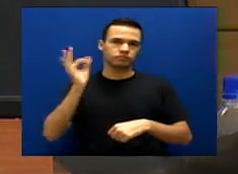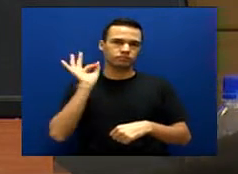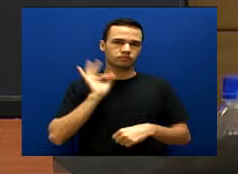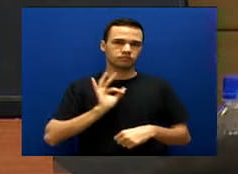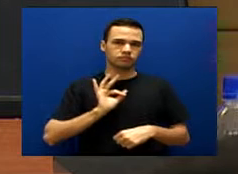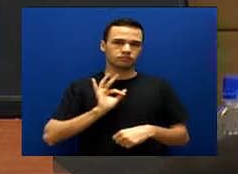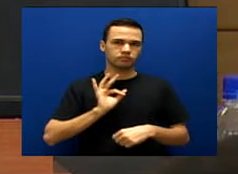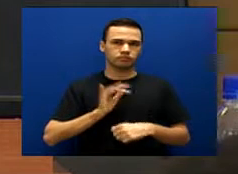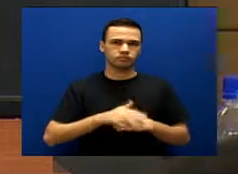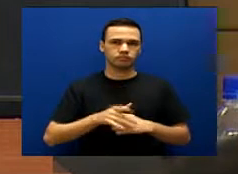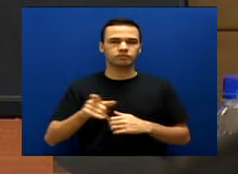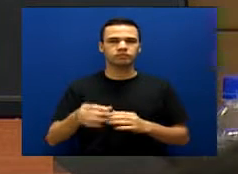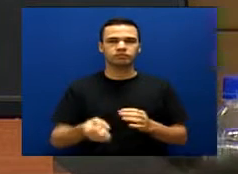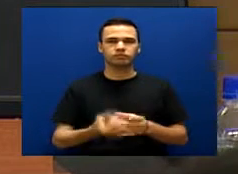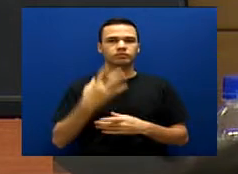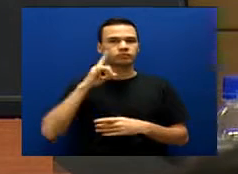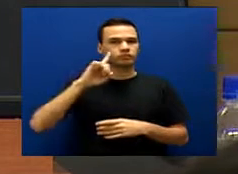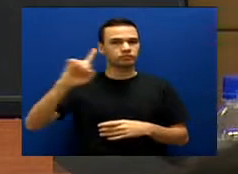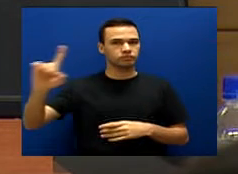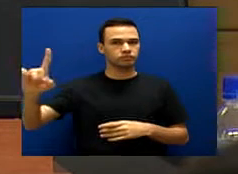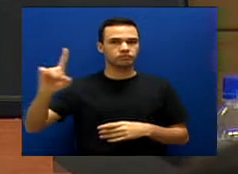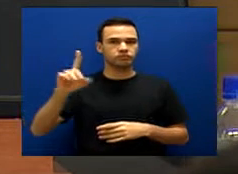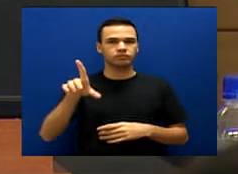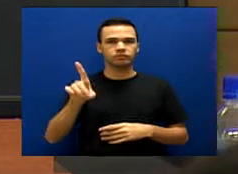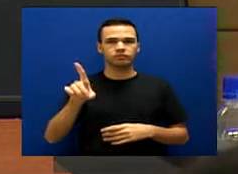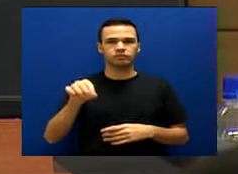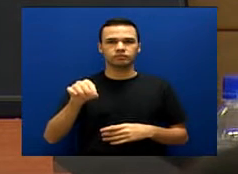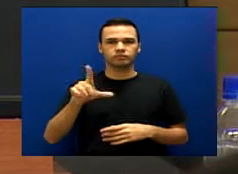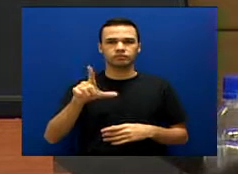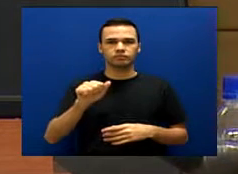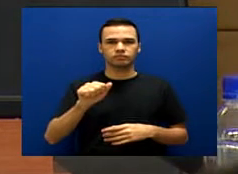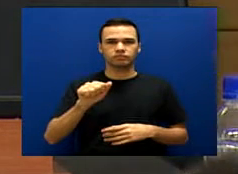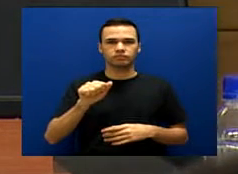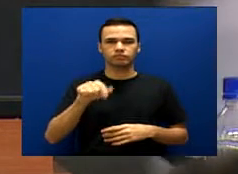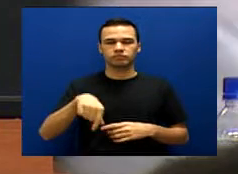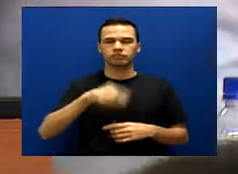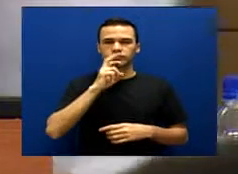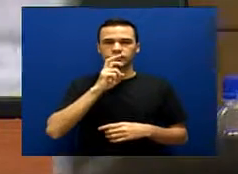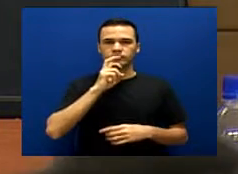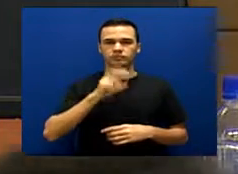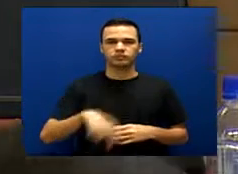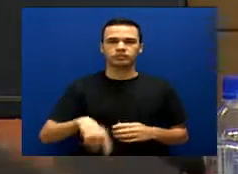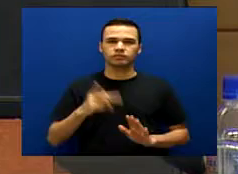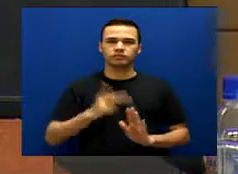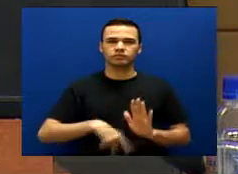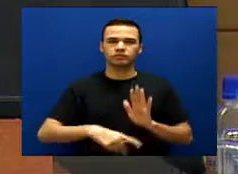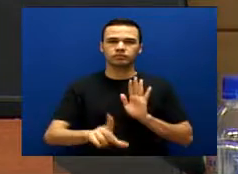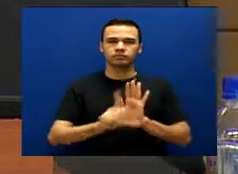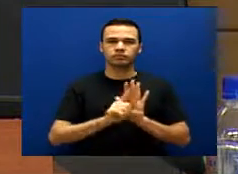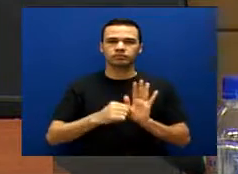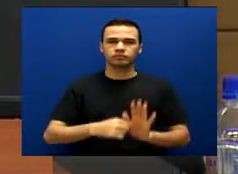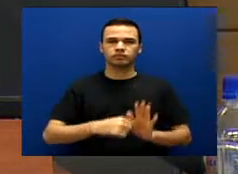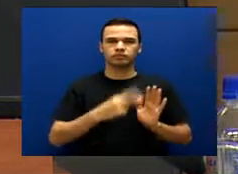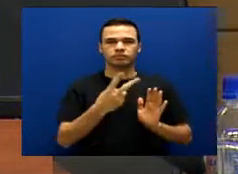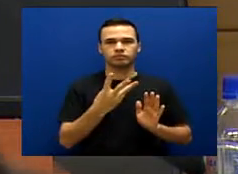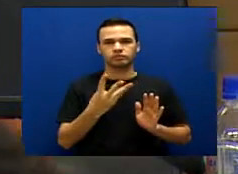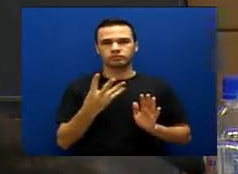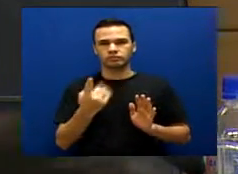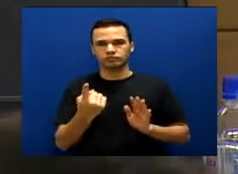Fernanda Garcia, institui o Dia da Doula no município de Sorocaba. Projeto de lei 241,